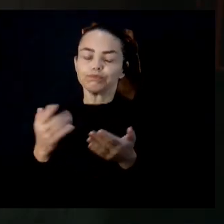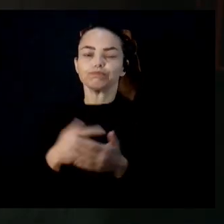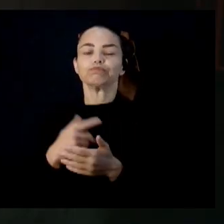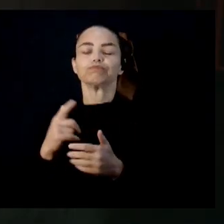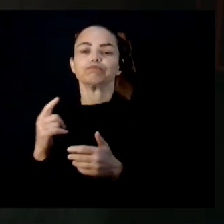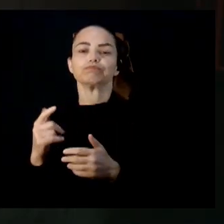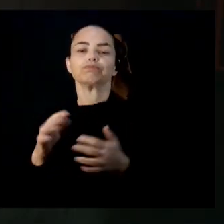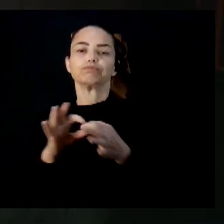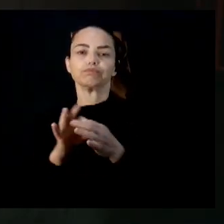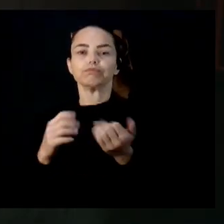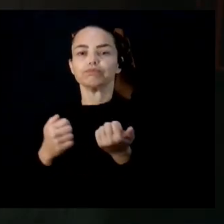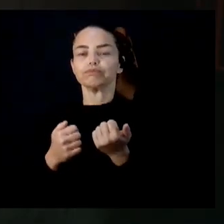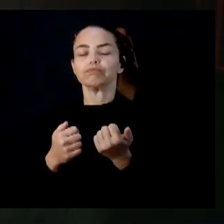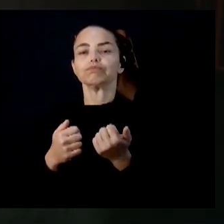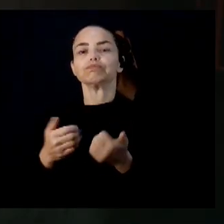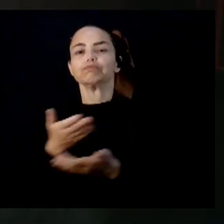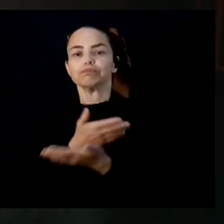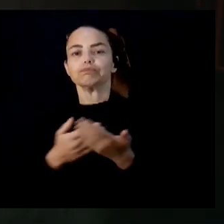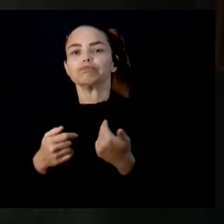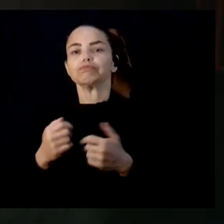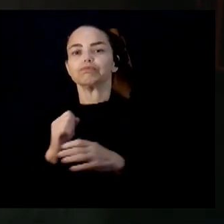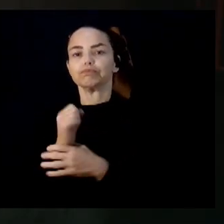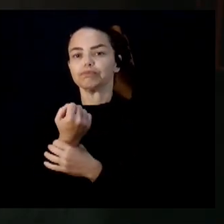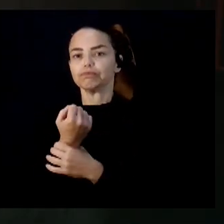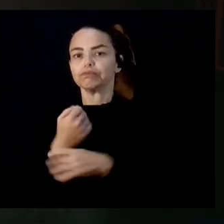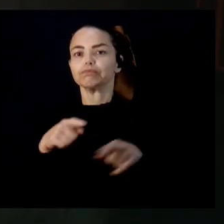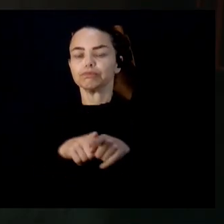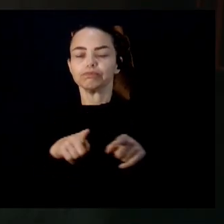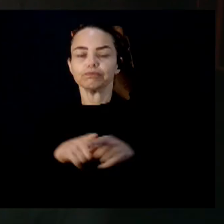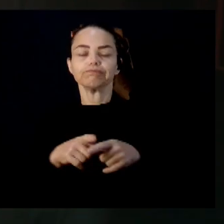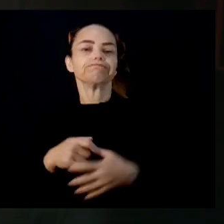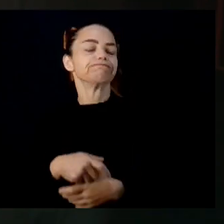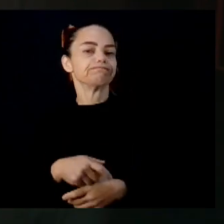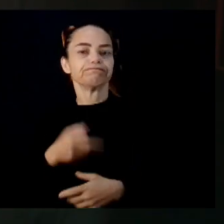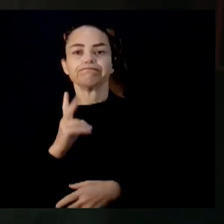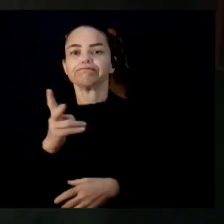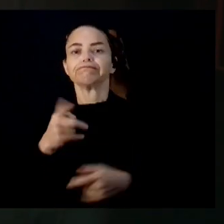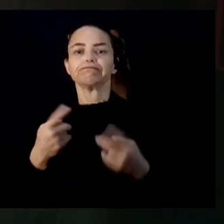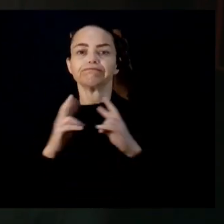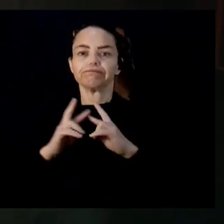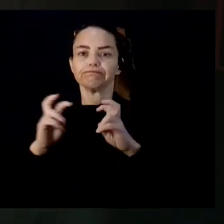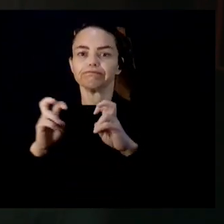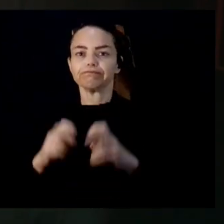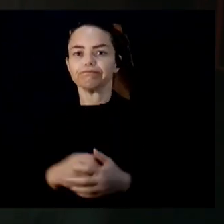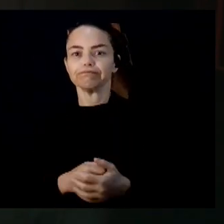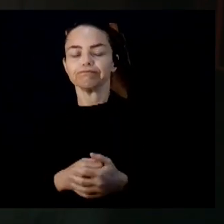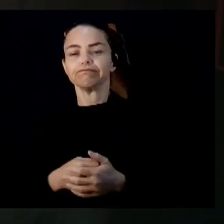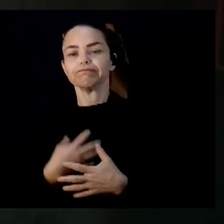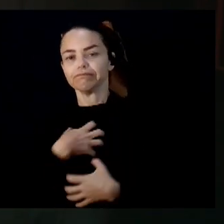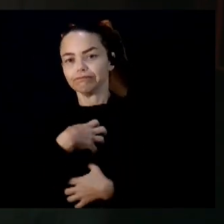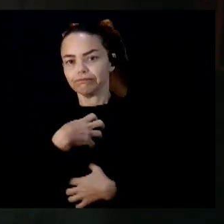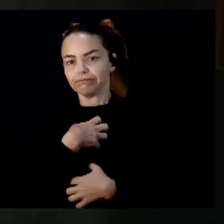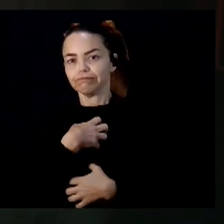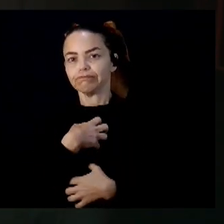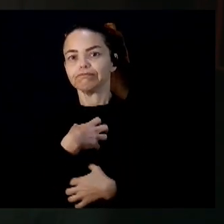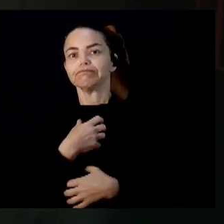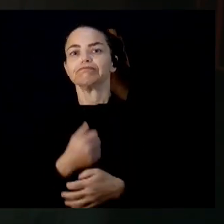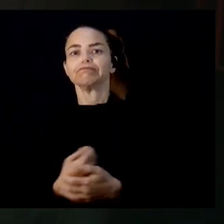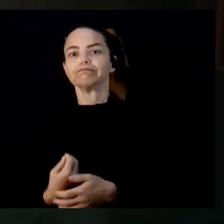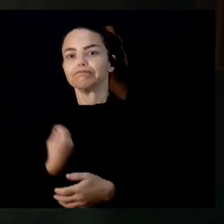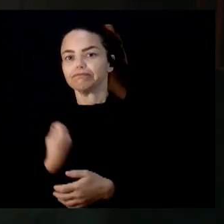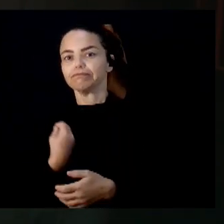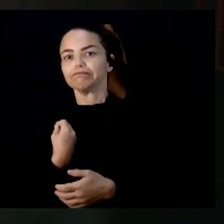e segurança, mas também podem trazer algo que nem sempre percebemos, a sensação de que estamos vivendo no